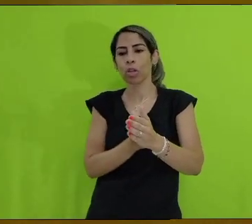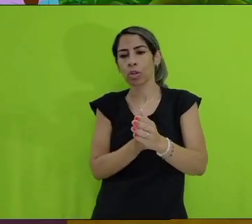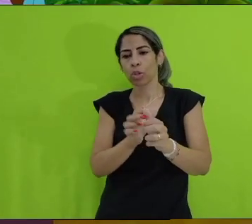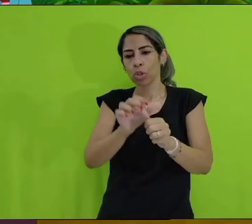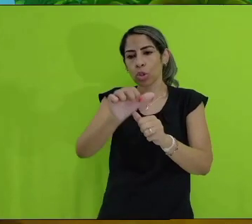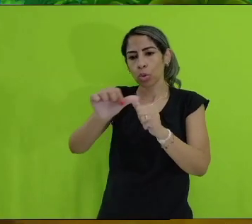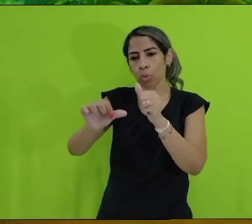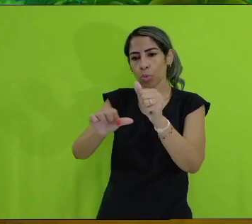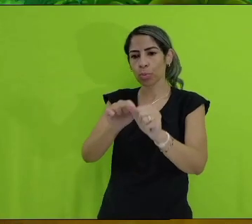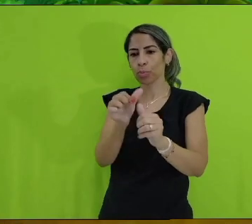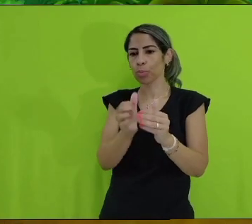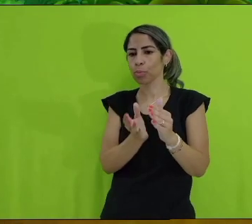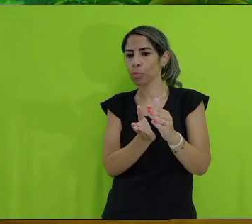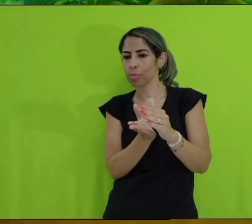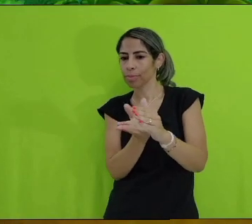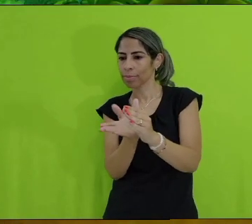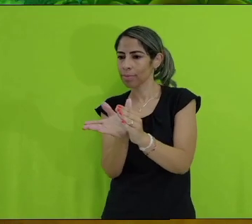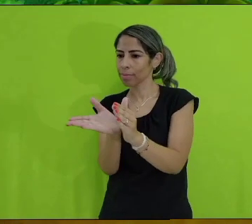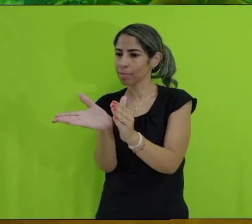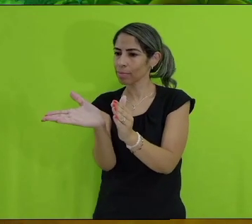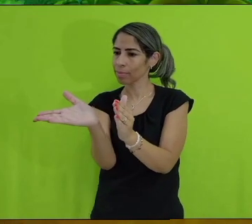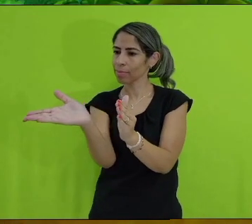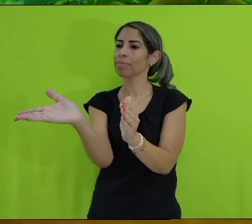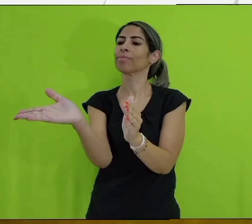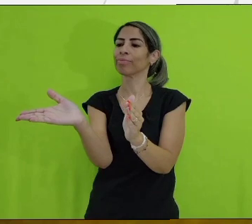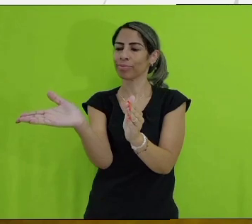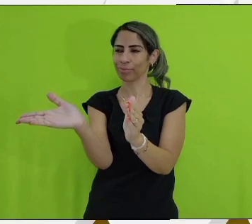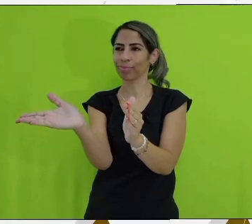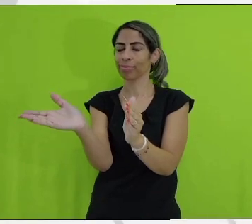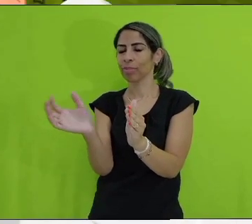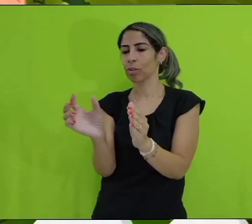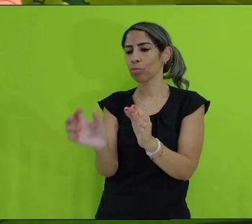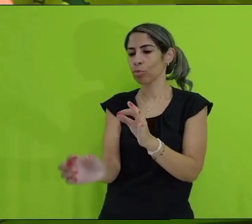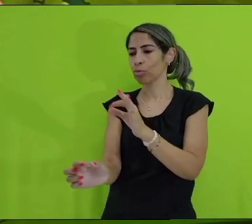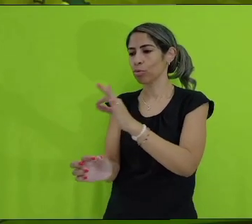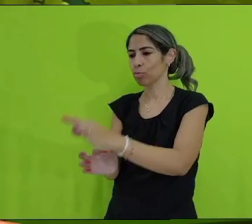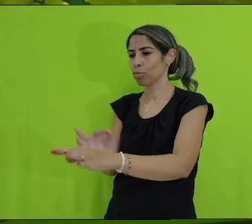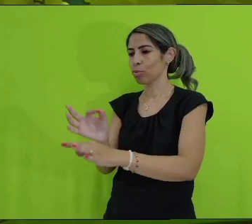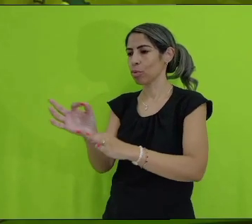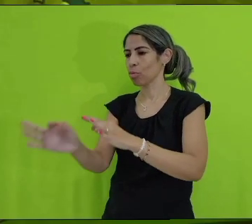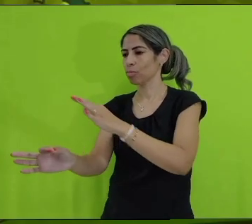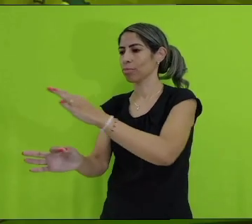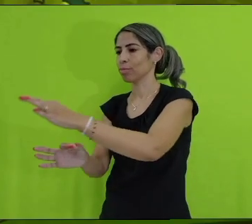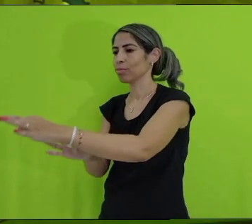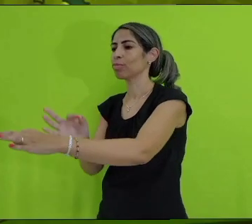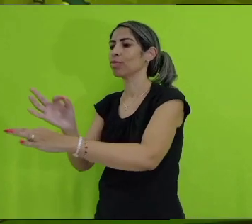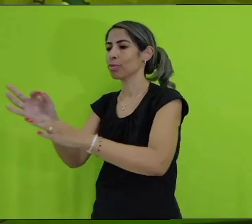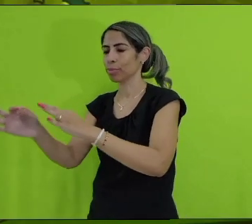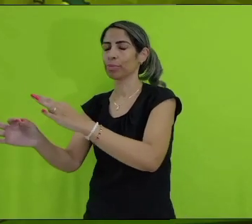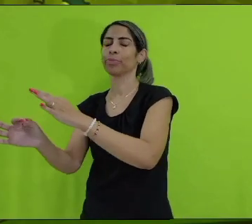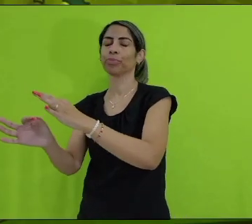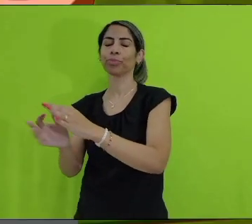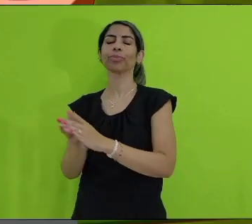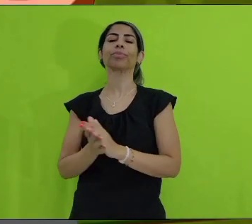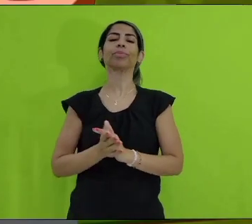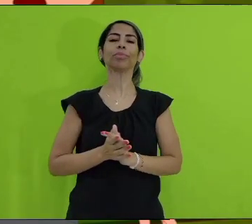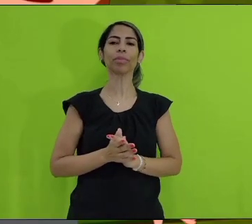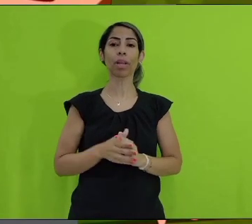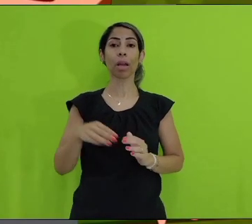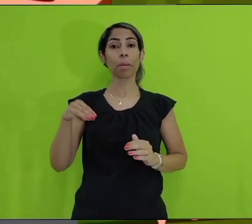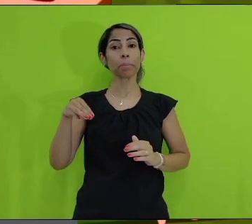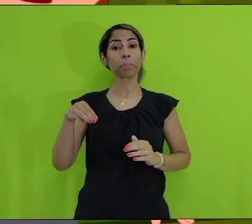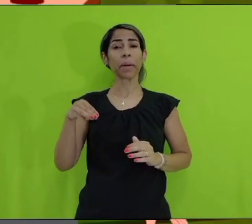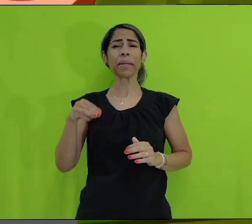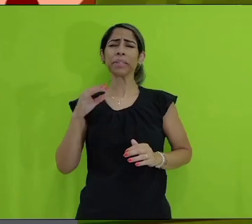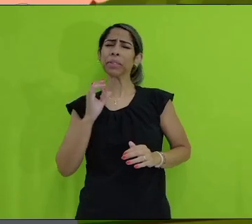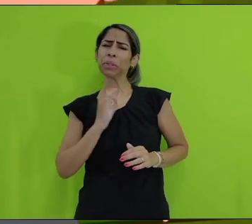com elas em direção a um caminho desconhecido que levava a outro lugar. Maria estava com medo, então João disse